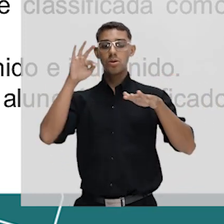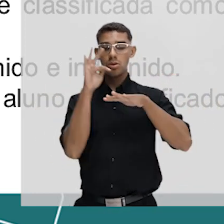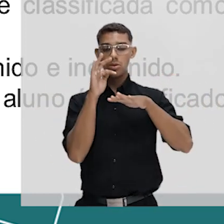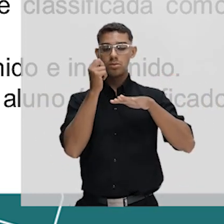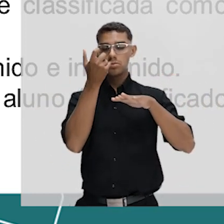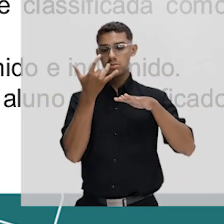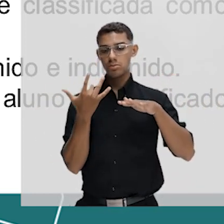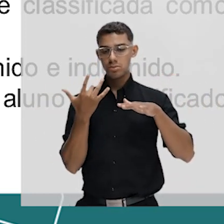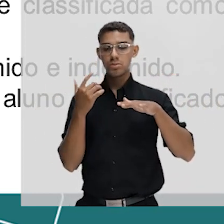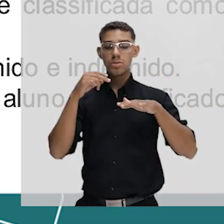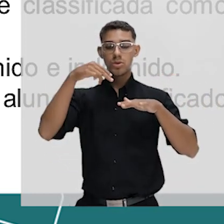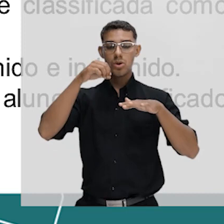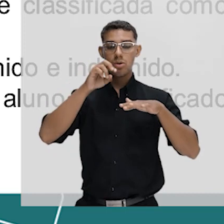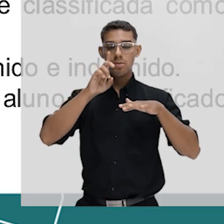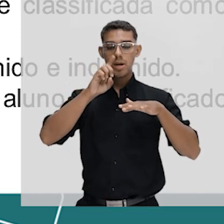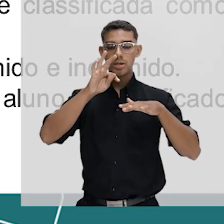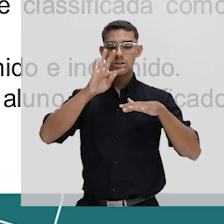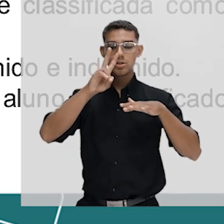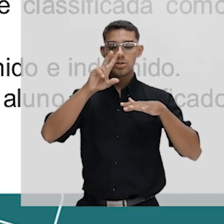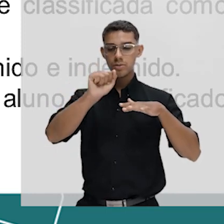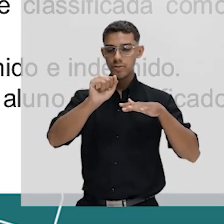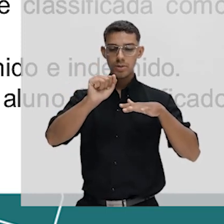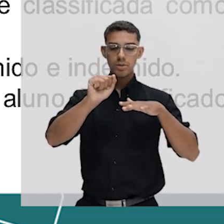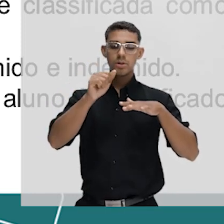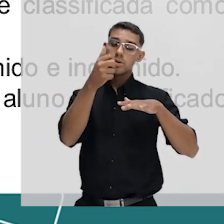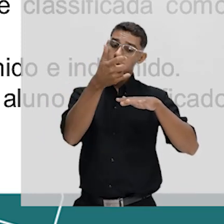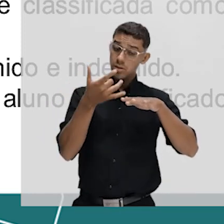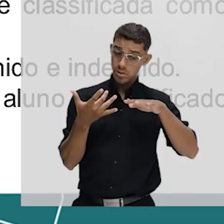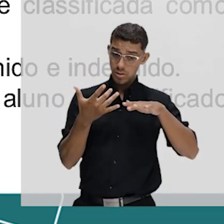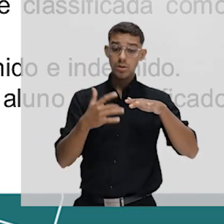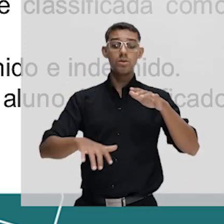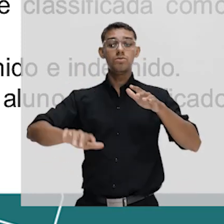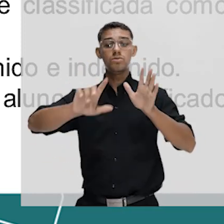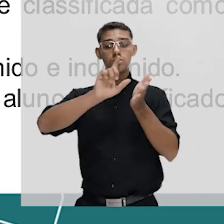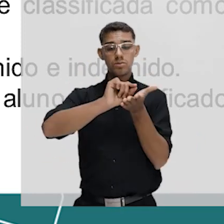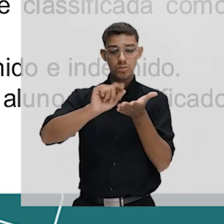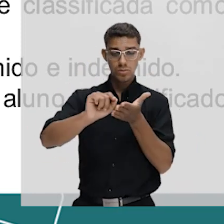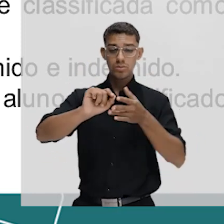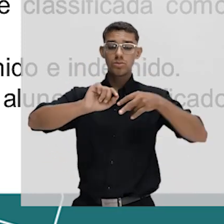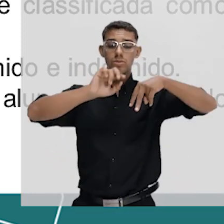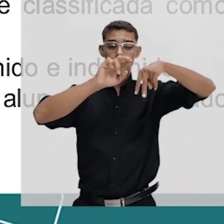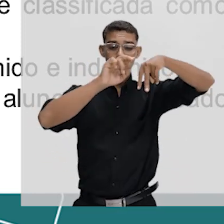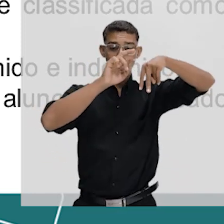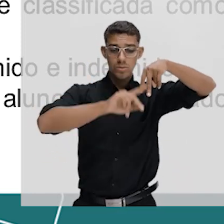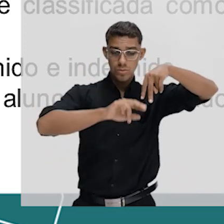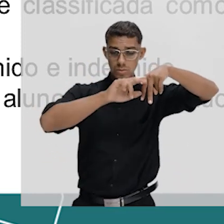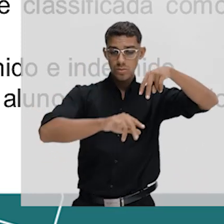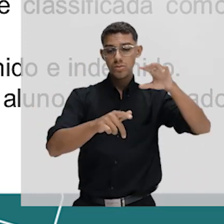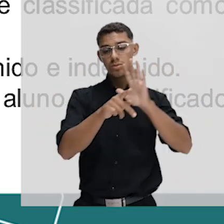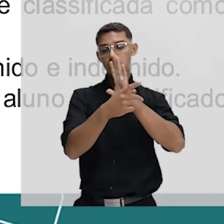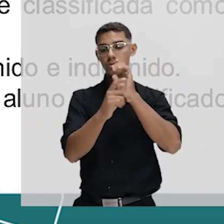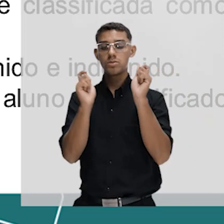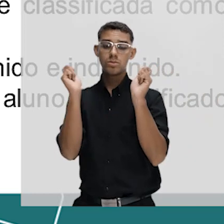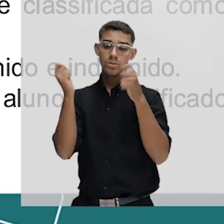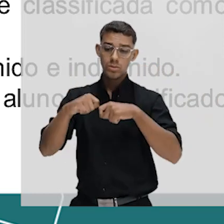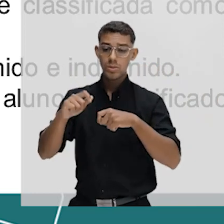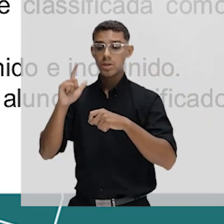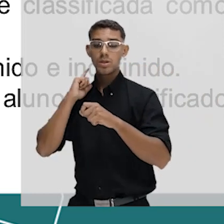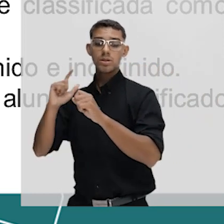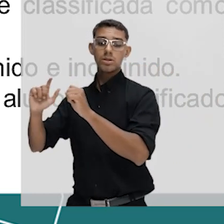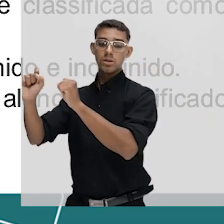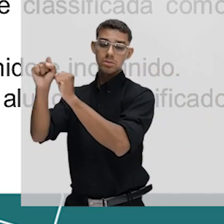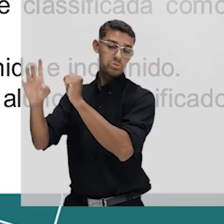aqui da gramática normativa. Com o artigo definido e indefinido, também é possível identificar se os substantivos são do